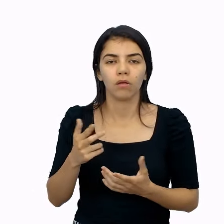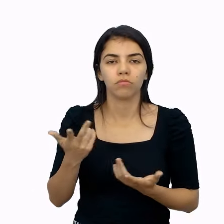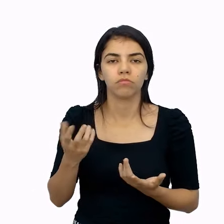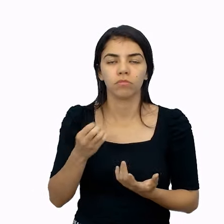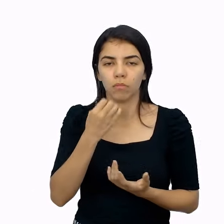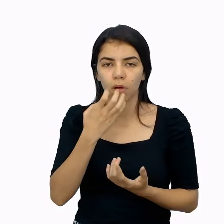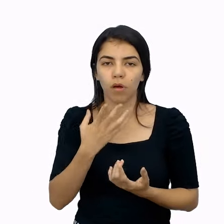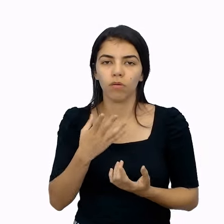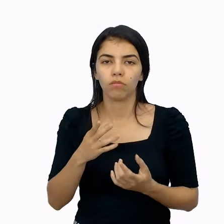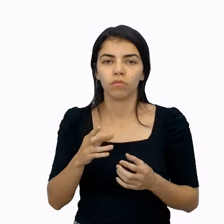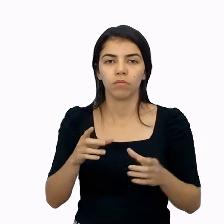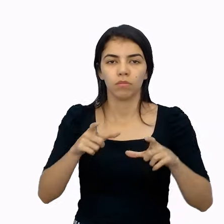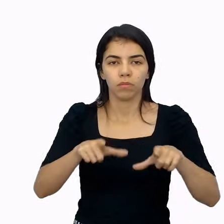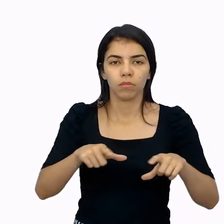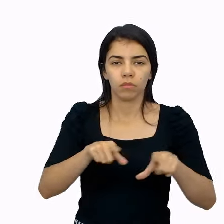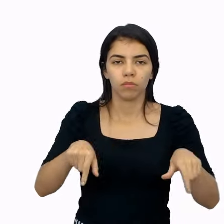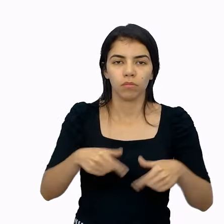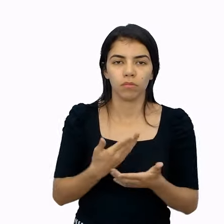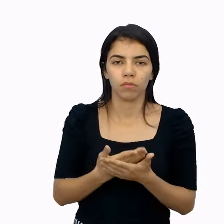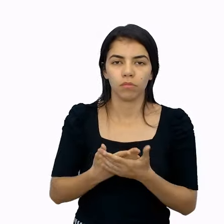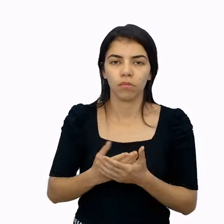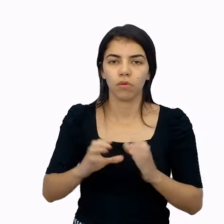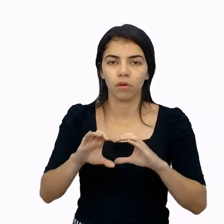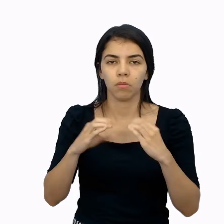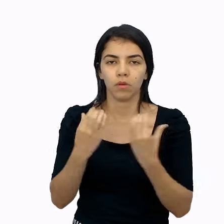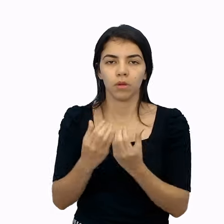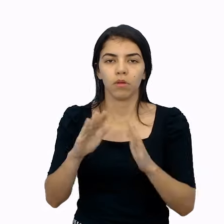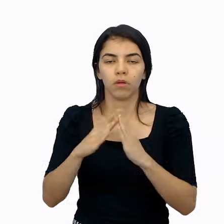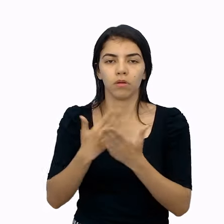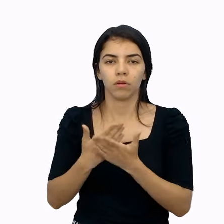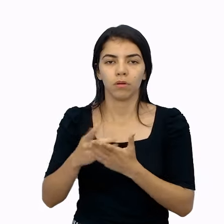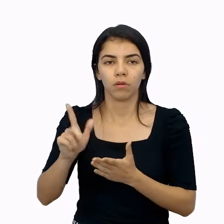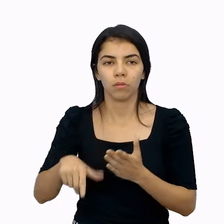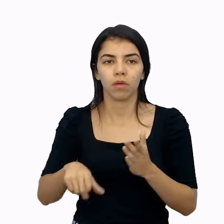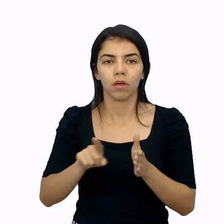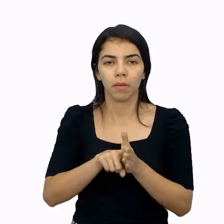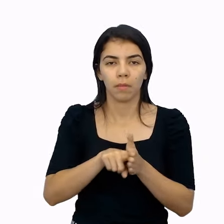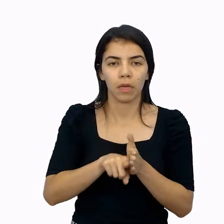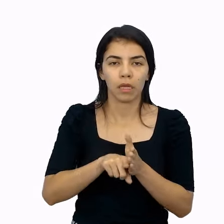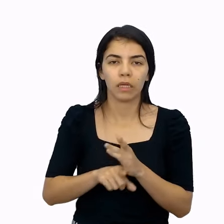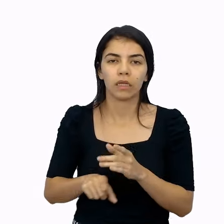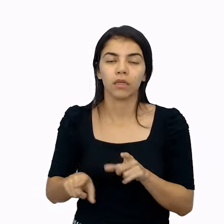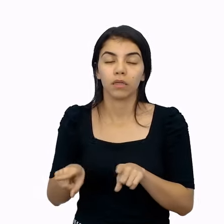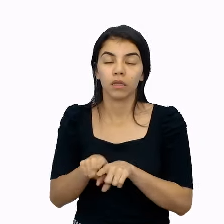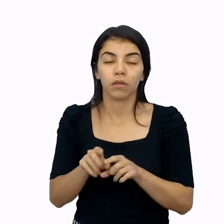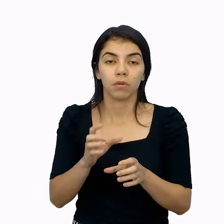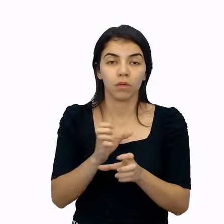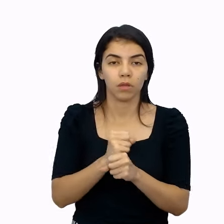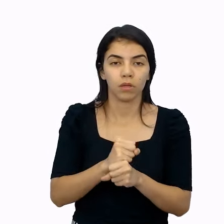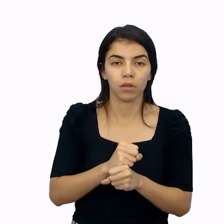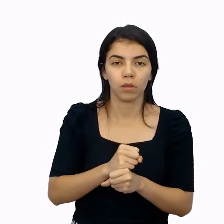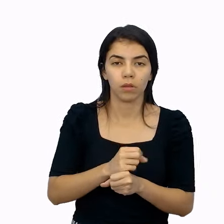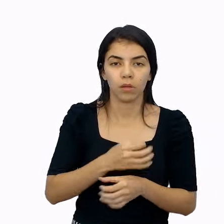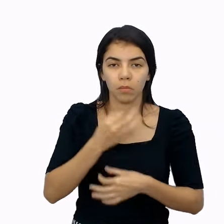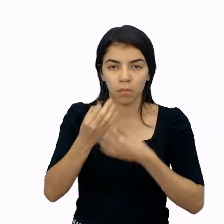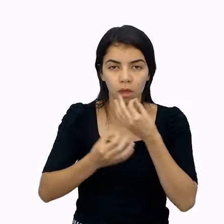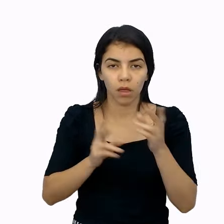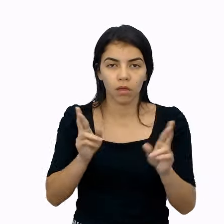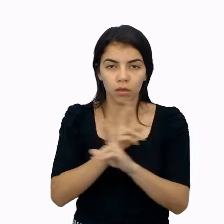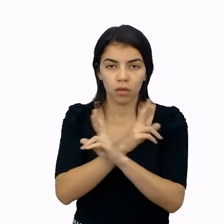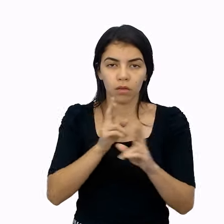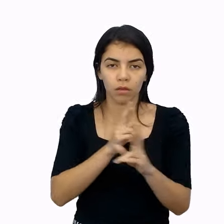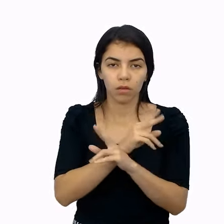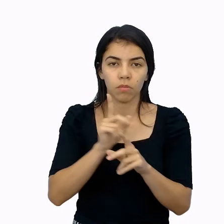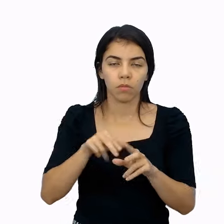para a turma, escola ou comunidade, do levantamento de dados e informações sobre a questão, de argumentos relacionados